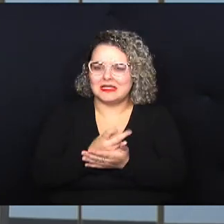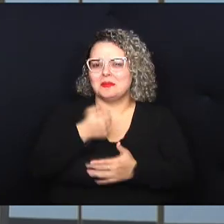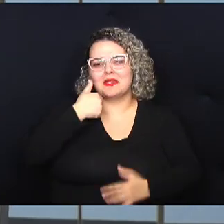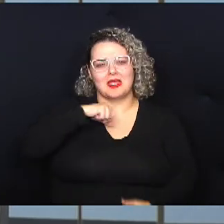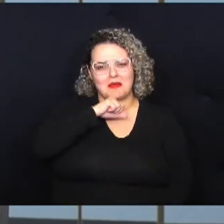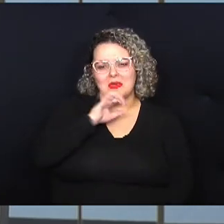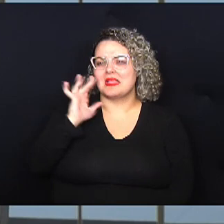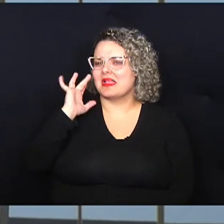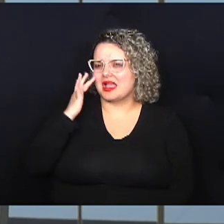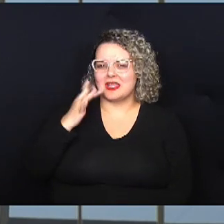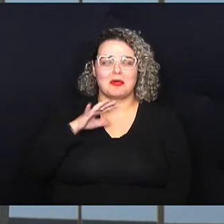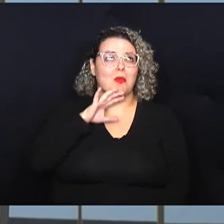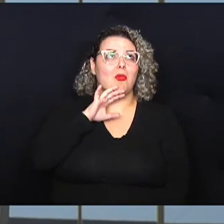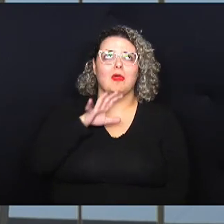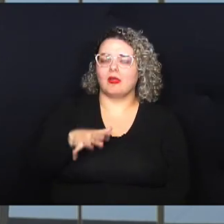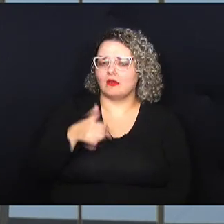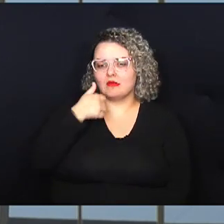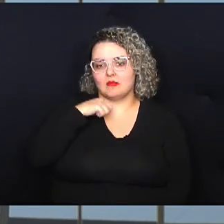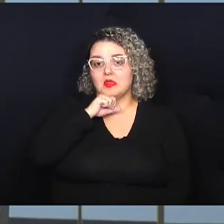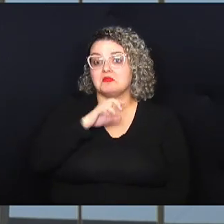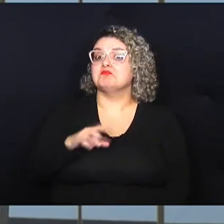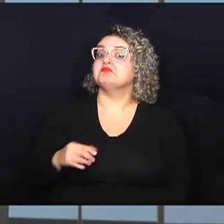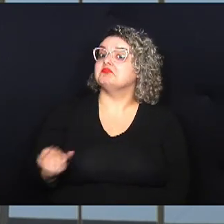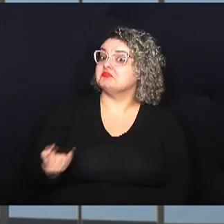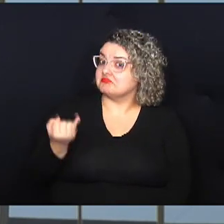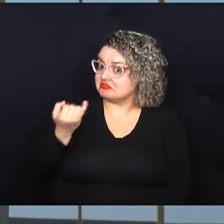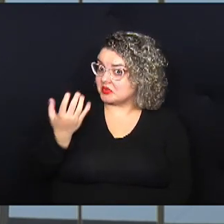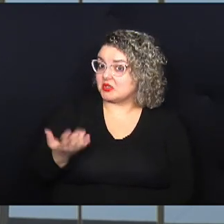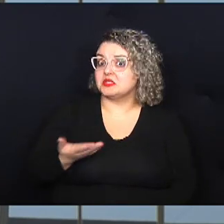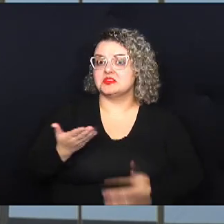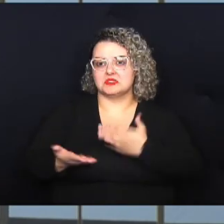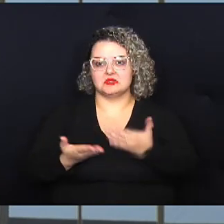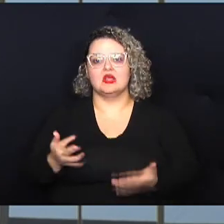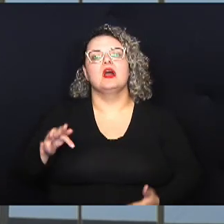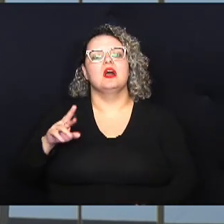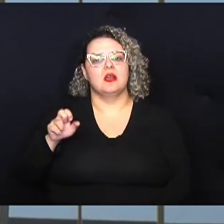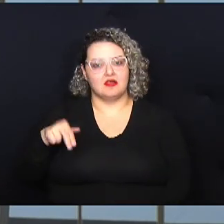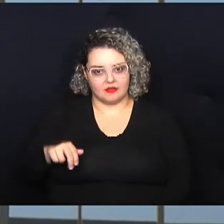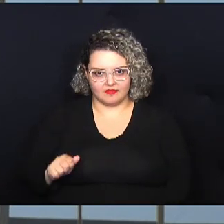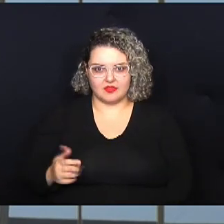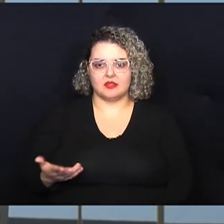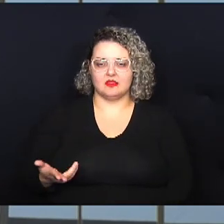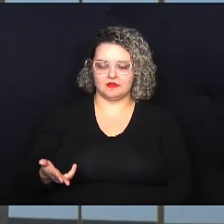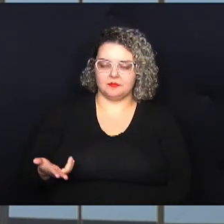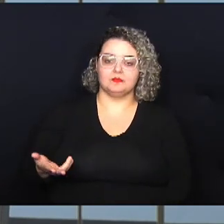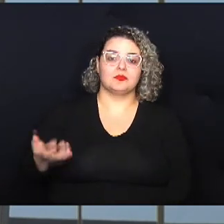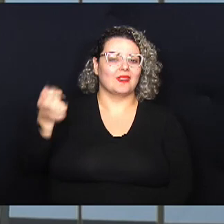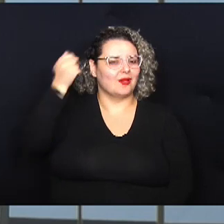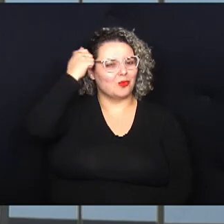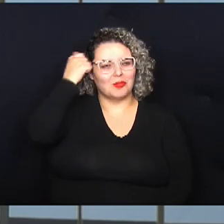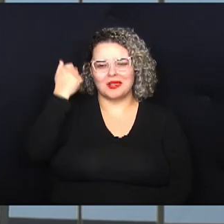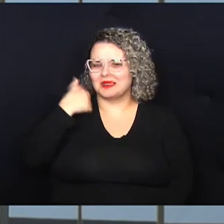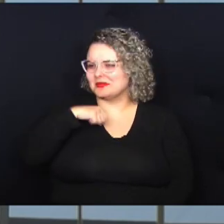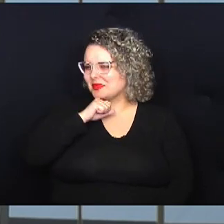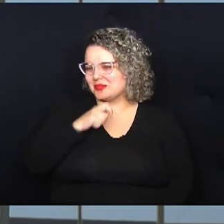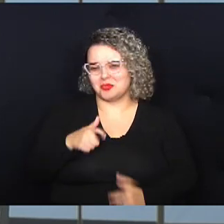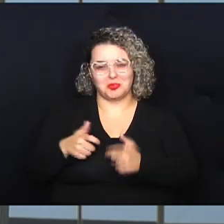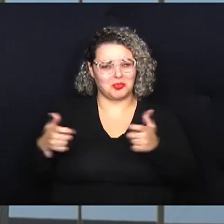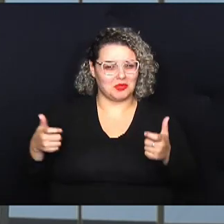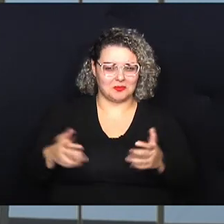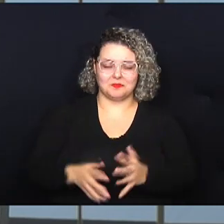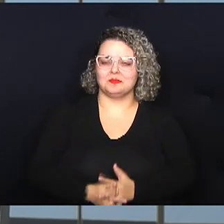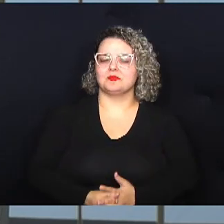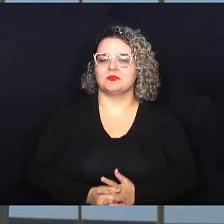da péssima mãe. Então, interessante a Fran tratar vai estar sobre esse tratando assunto. isso, porque a culpa das mães hoje em dia, sim, é muito grande.